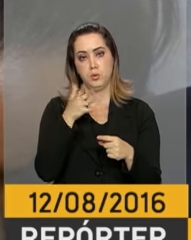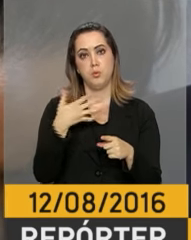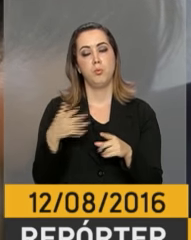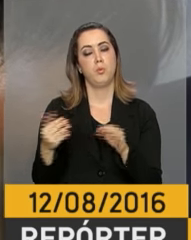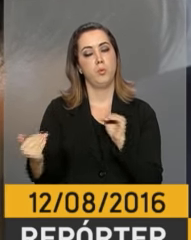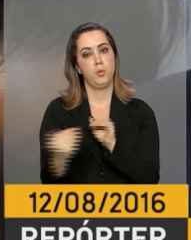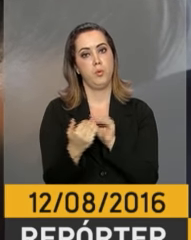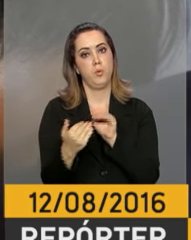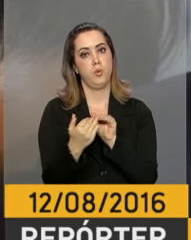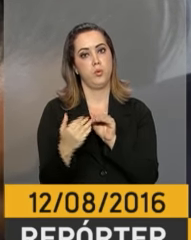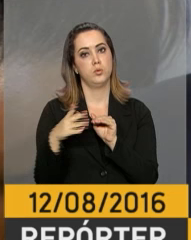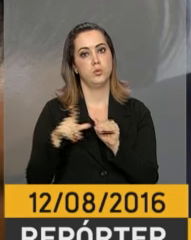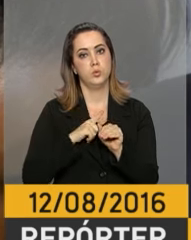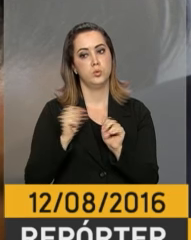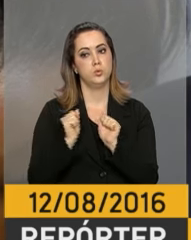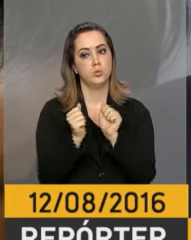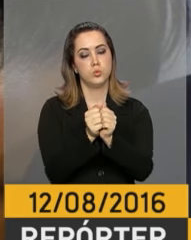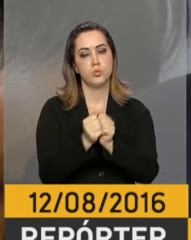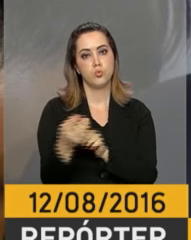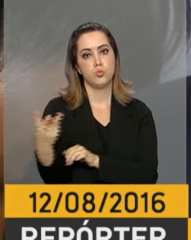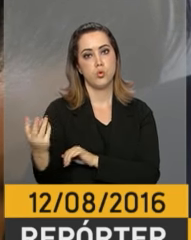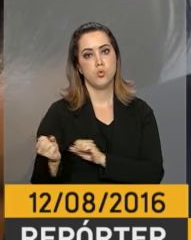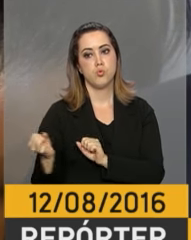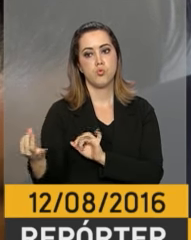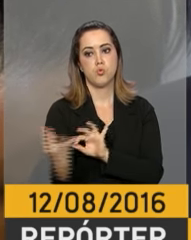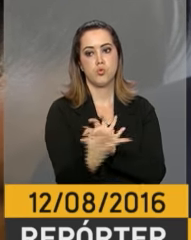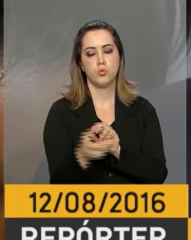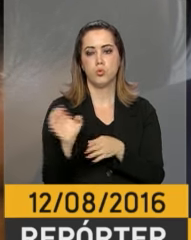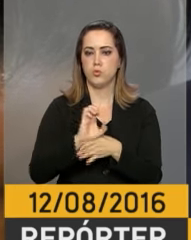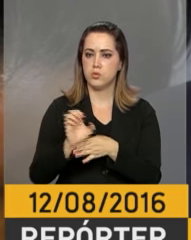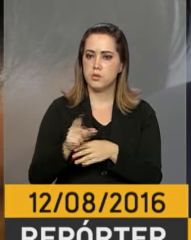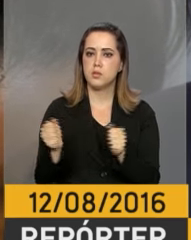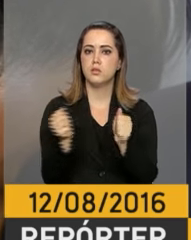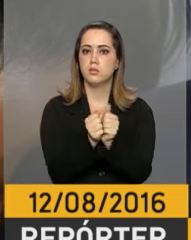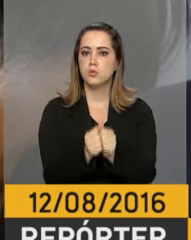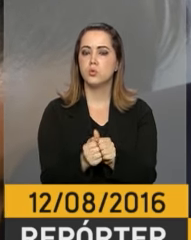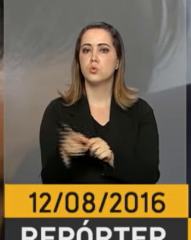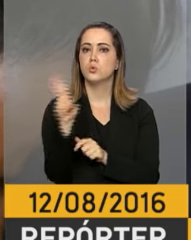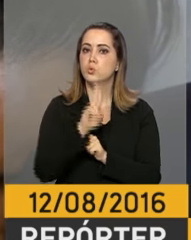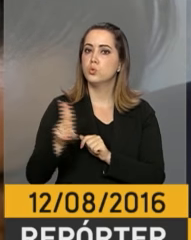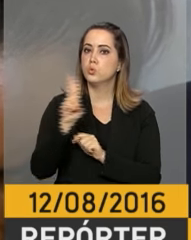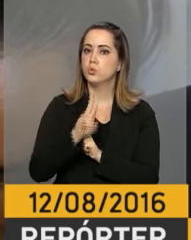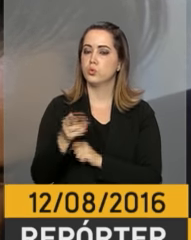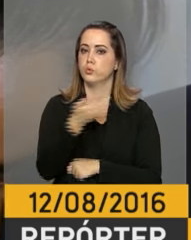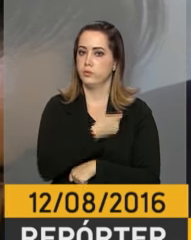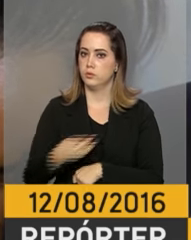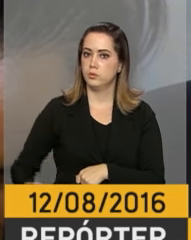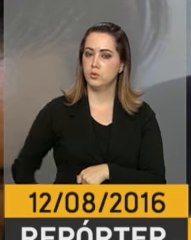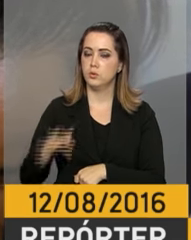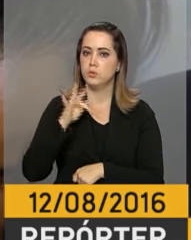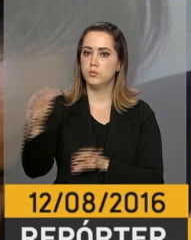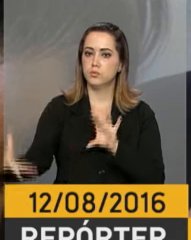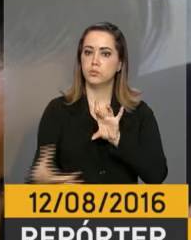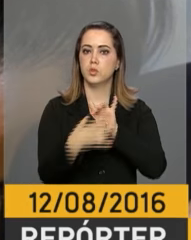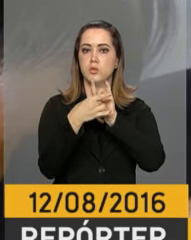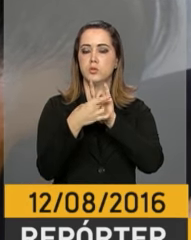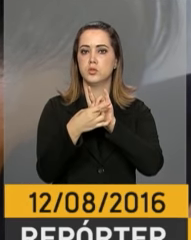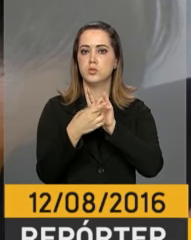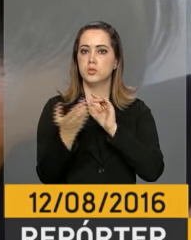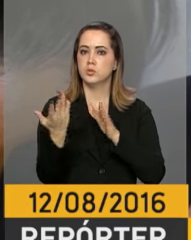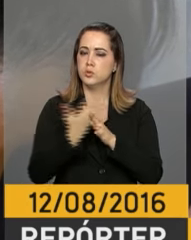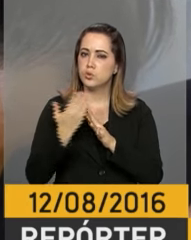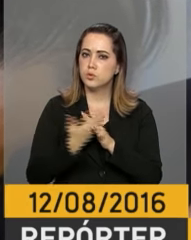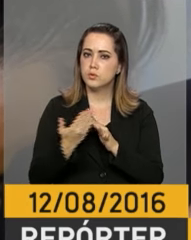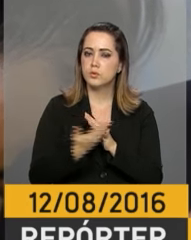os estados e a União. E faz uma reestruturação da dívida estadual com a União, que é muito importante para